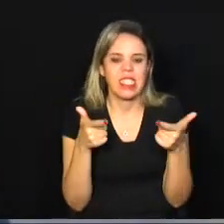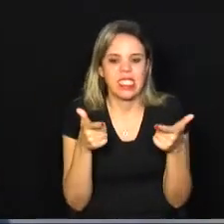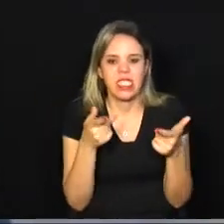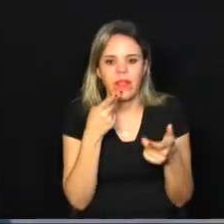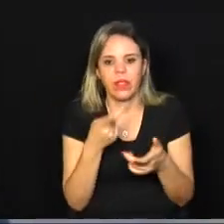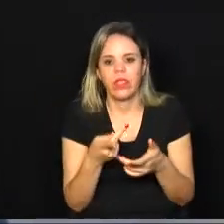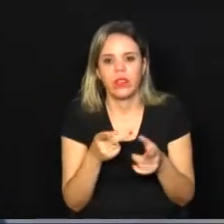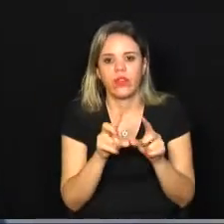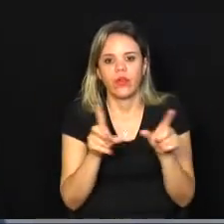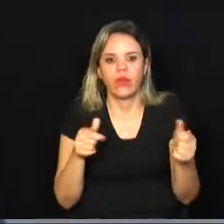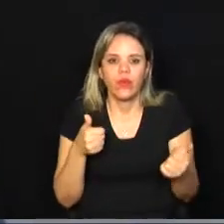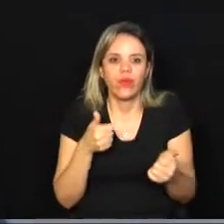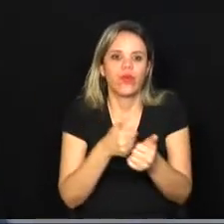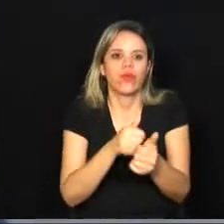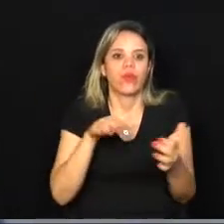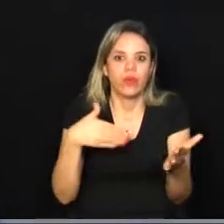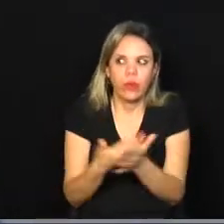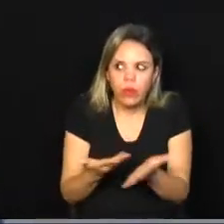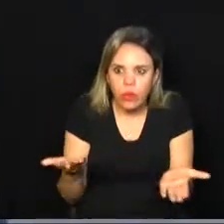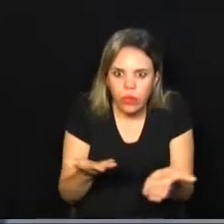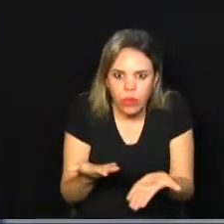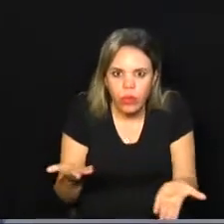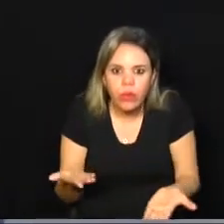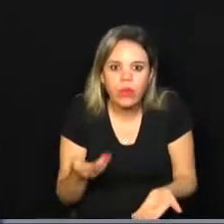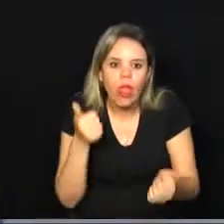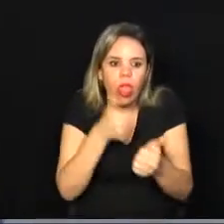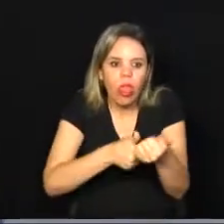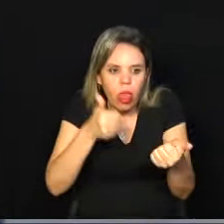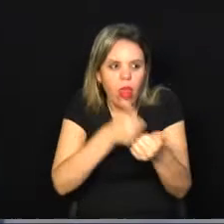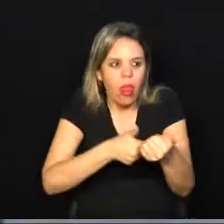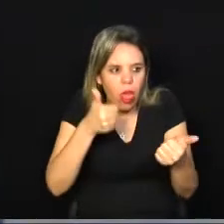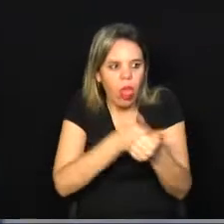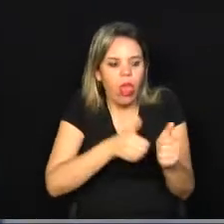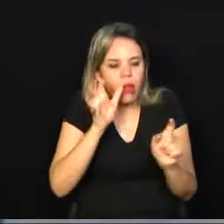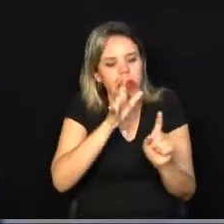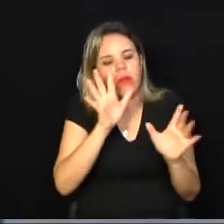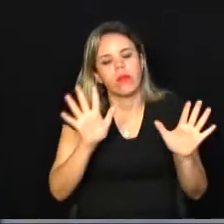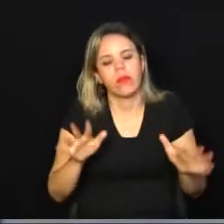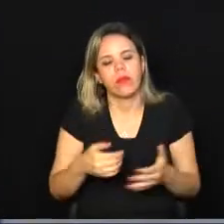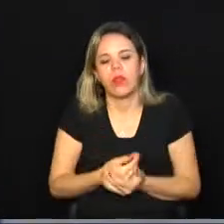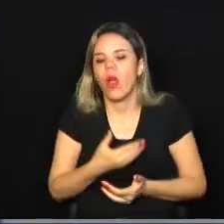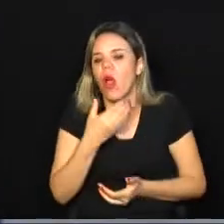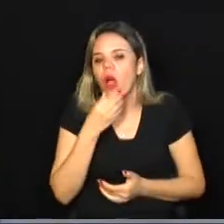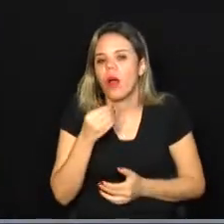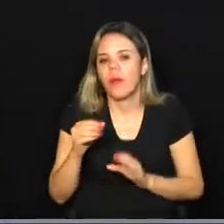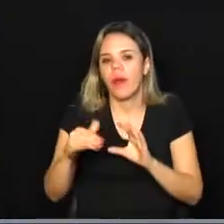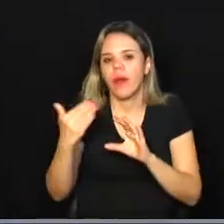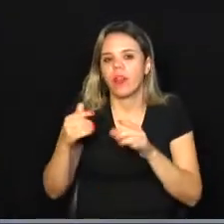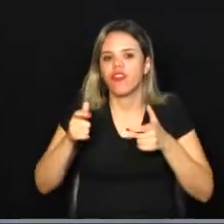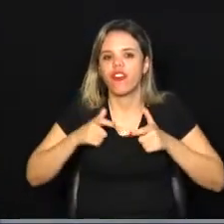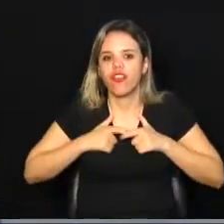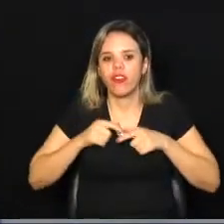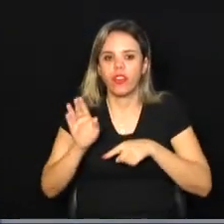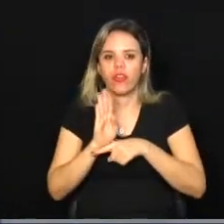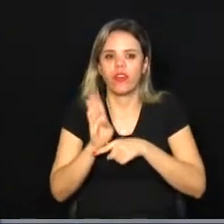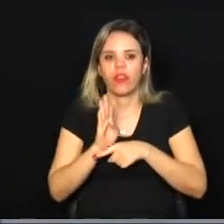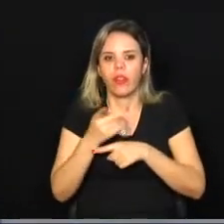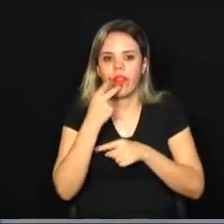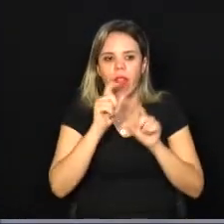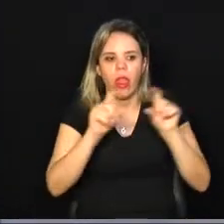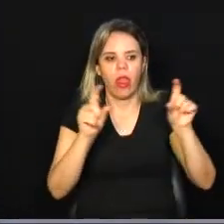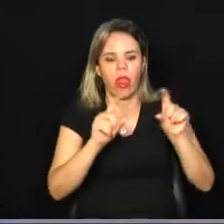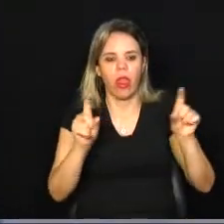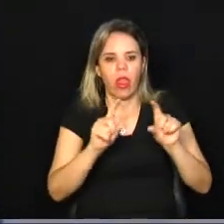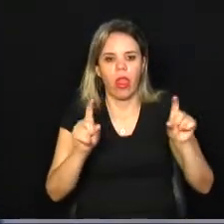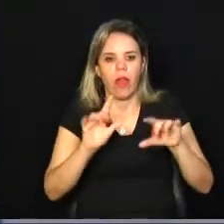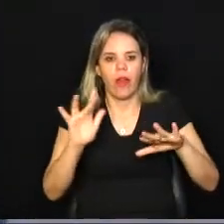está acompanhando ele até hoje. Tanto que quando ele recebe o bronze, já tem comentários nas